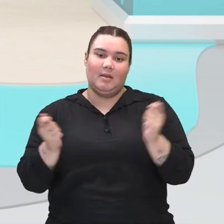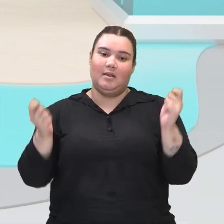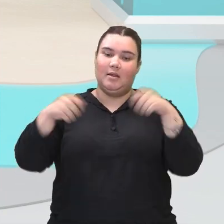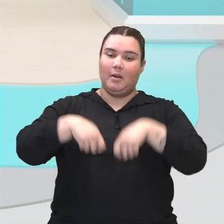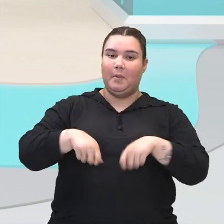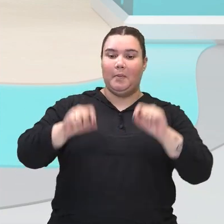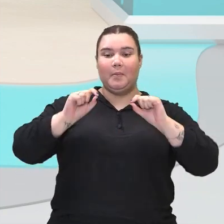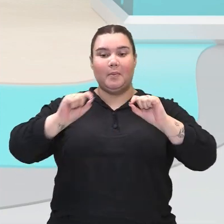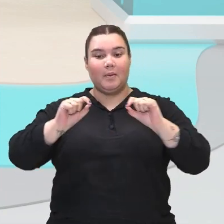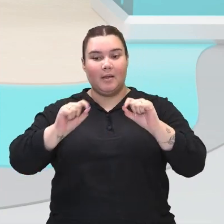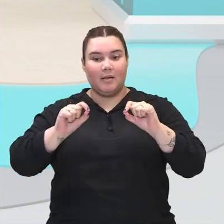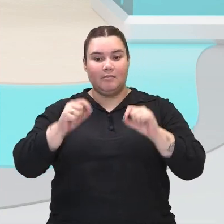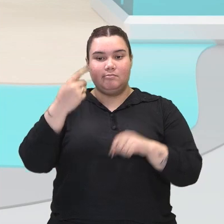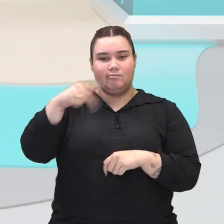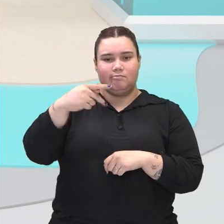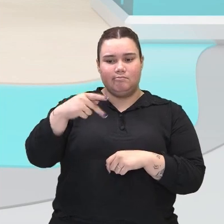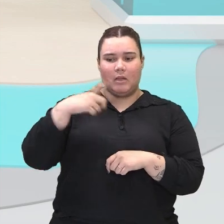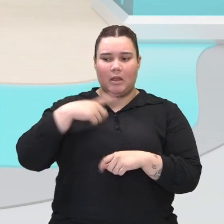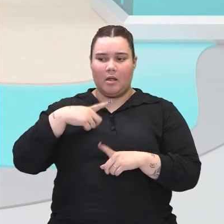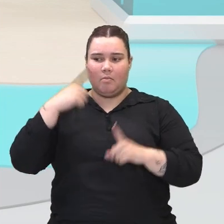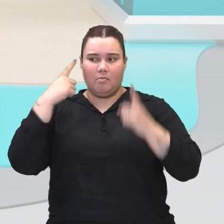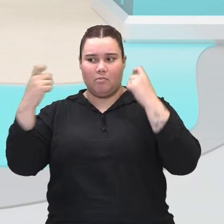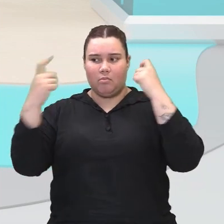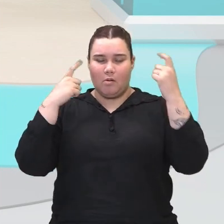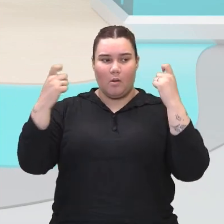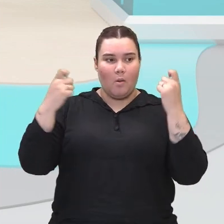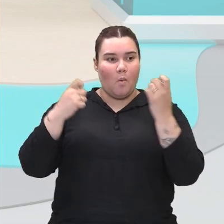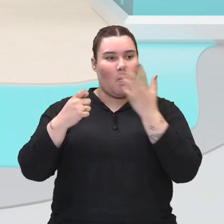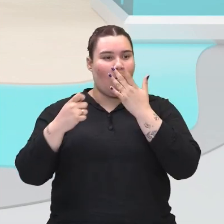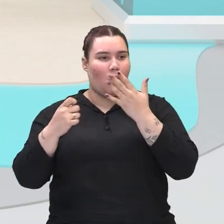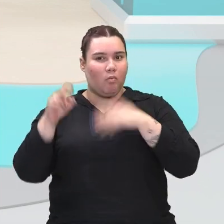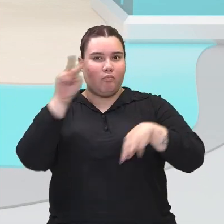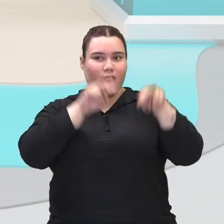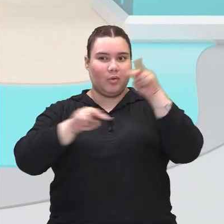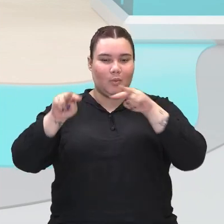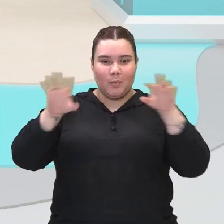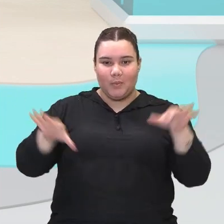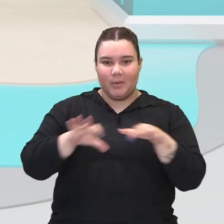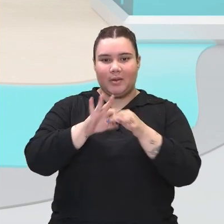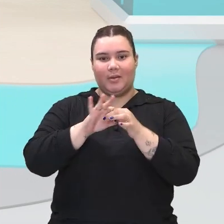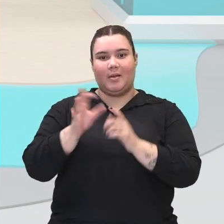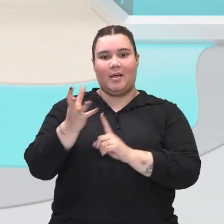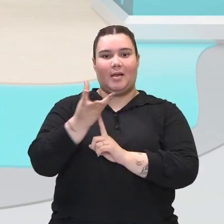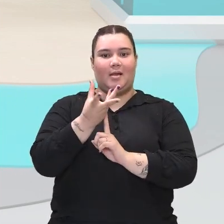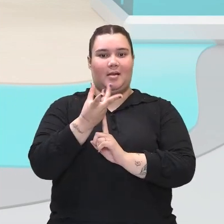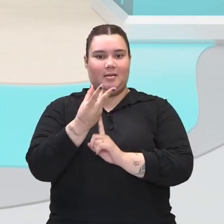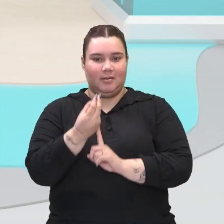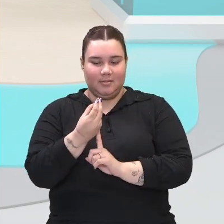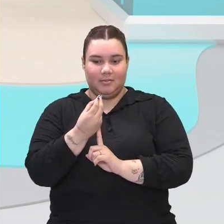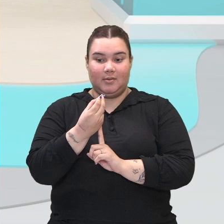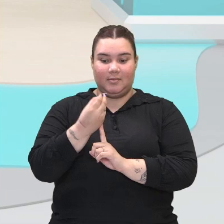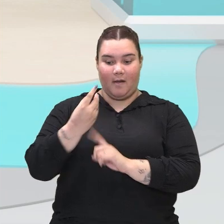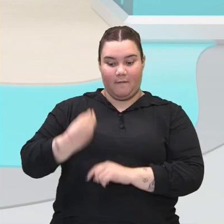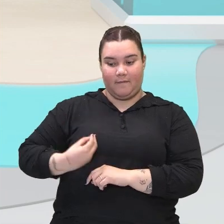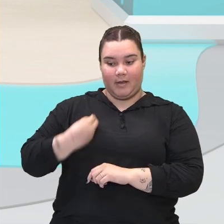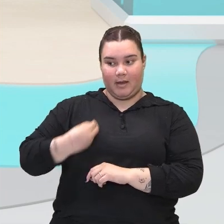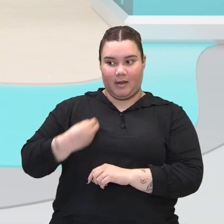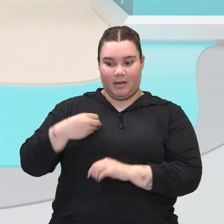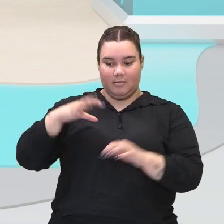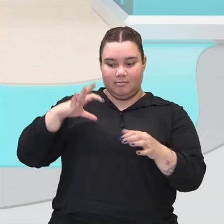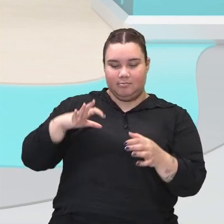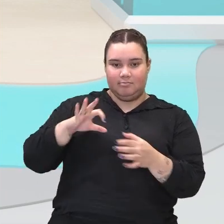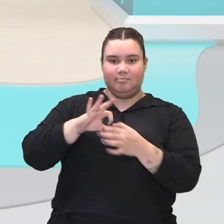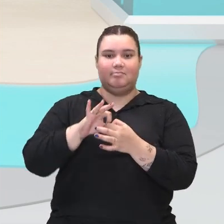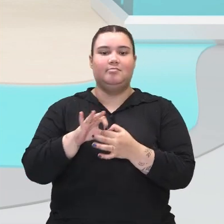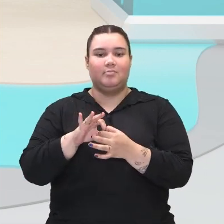os sons que você produz, a cor, tudo isso é arte. Está no nosso dia a dia, mais perto